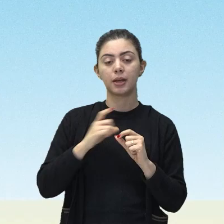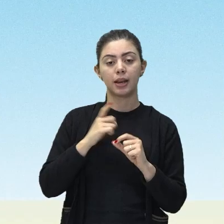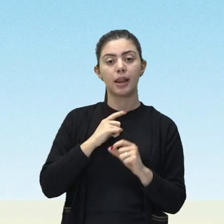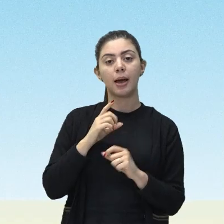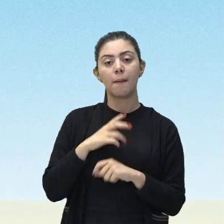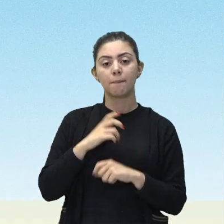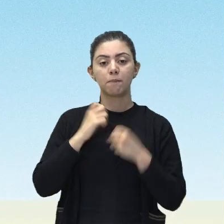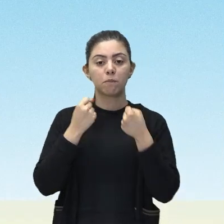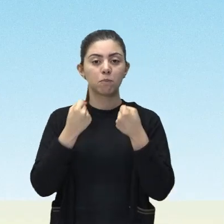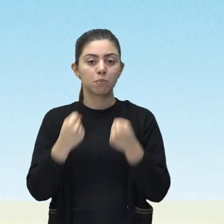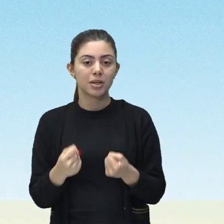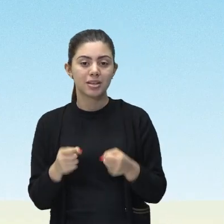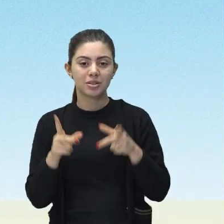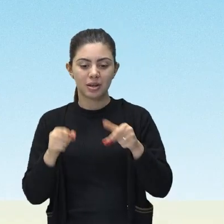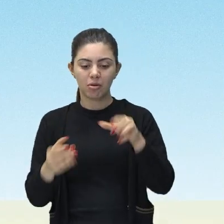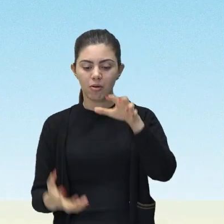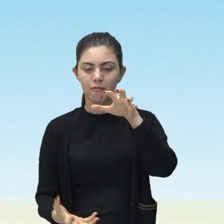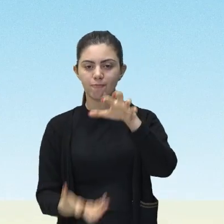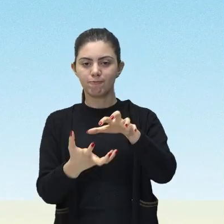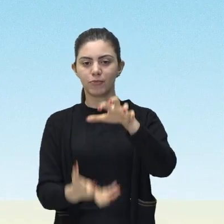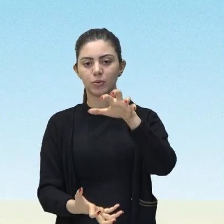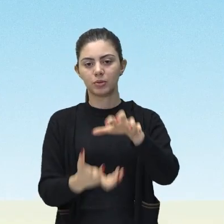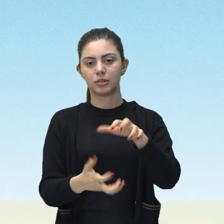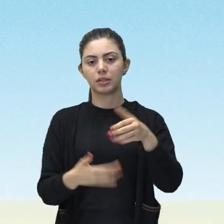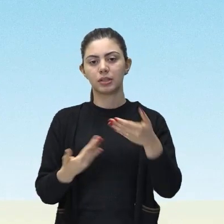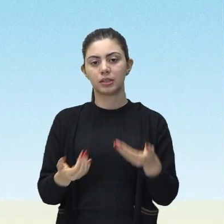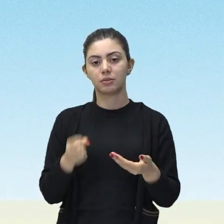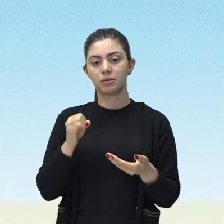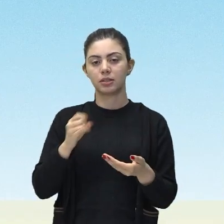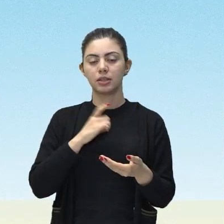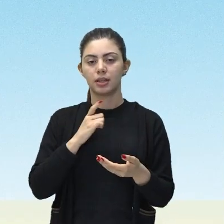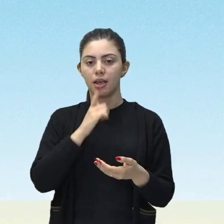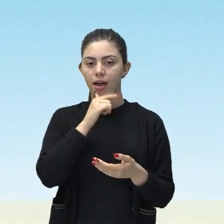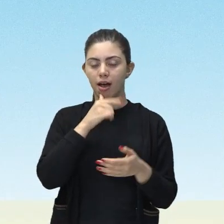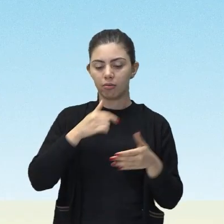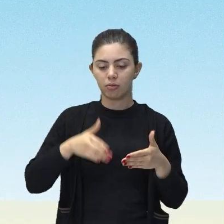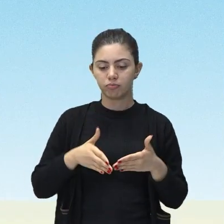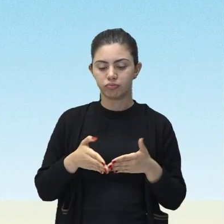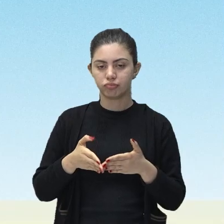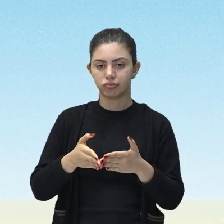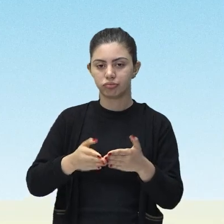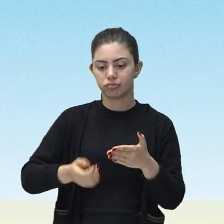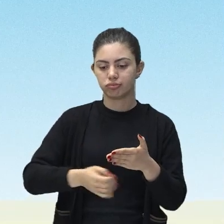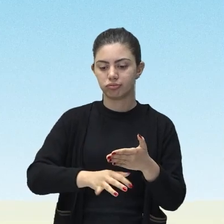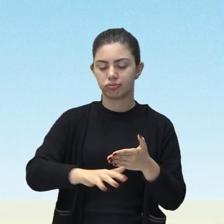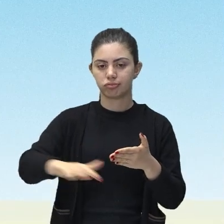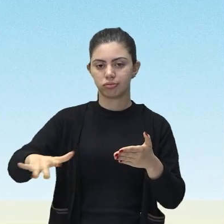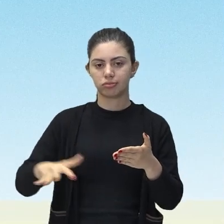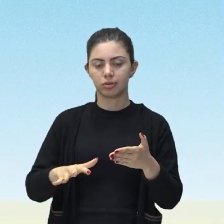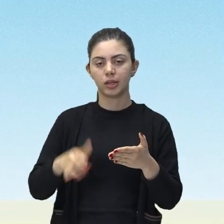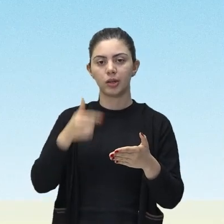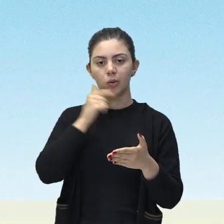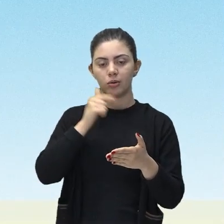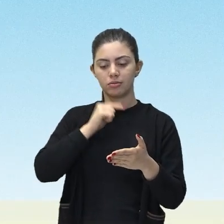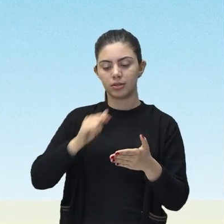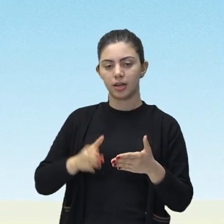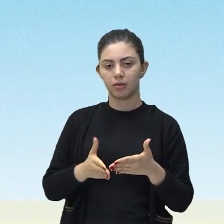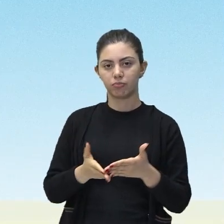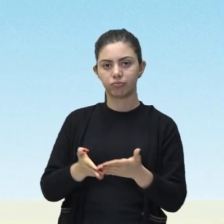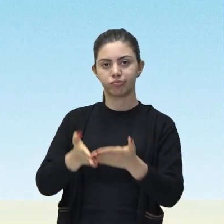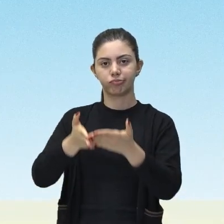é igual ao empuxo. Quanto maior a quantidade de água deslocada, o empuxo aumenta, impulsionando o navio para